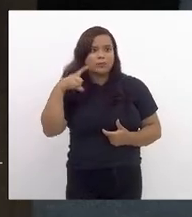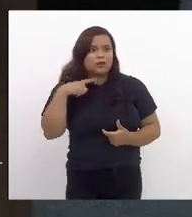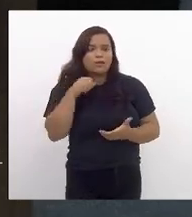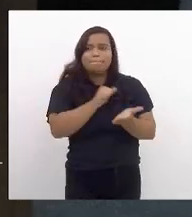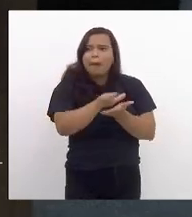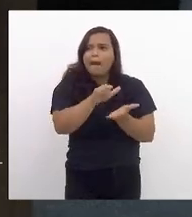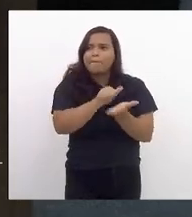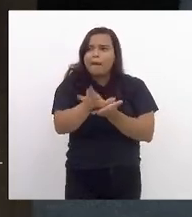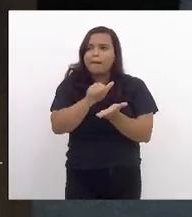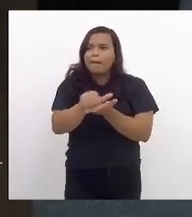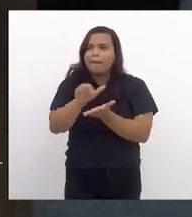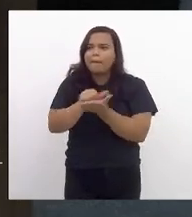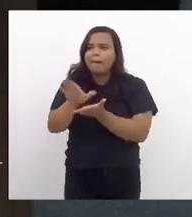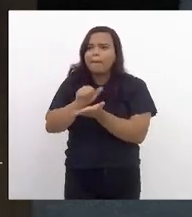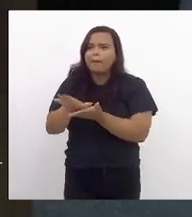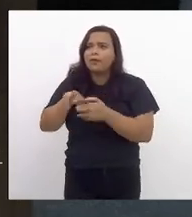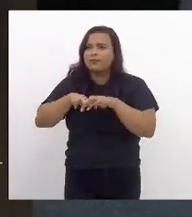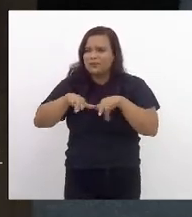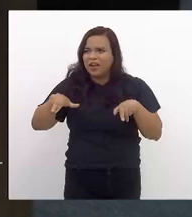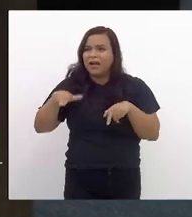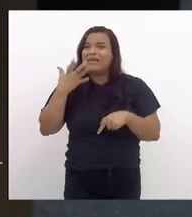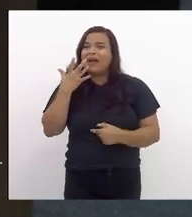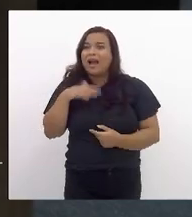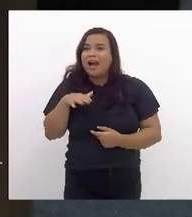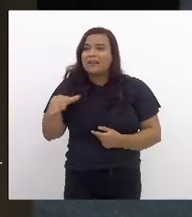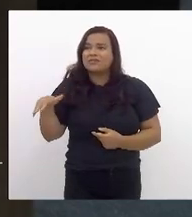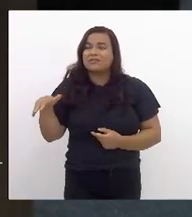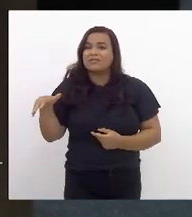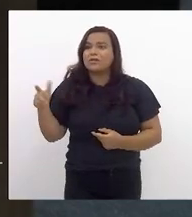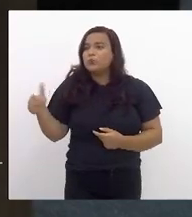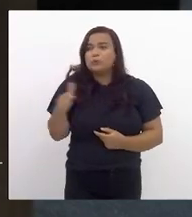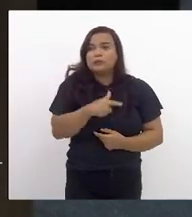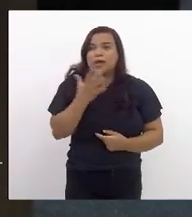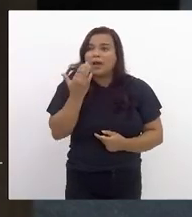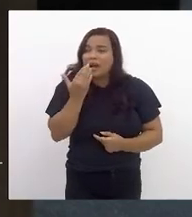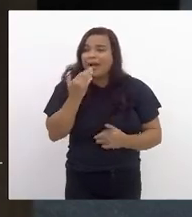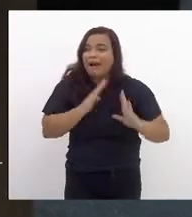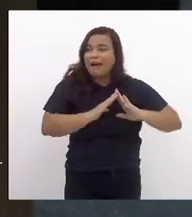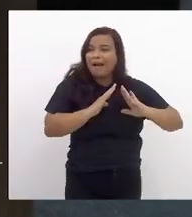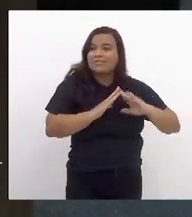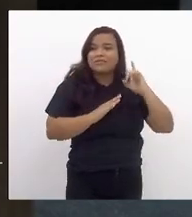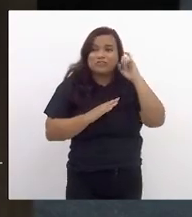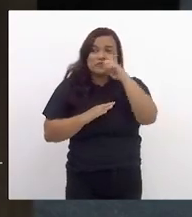desemprego, onde as crianças sequer têm acesso à alimentação,